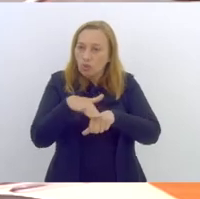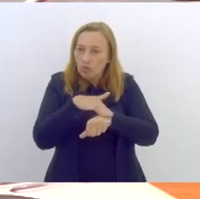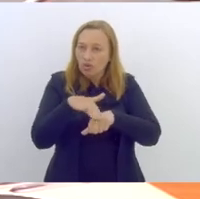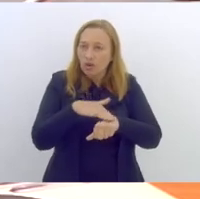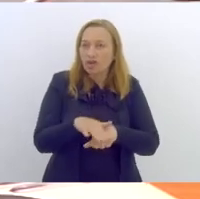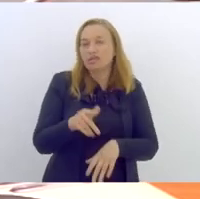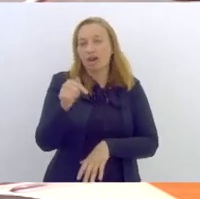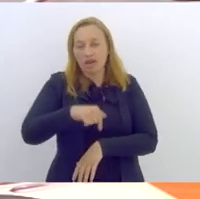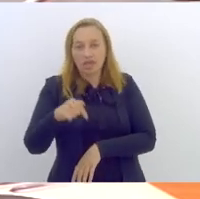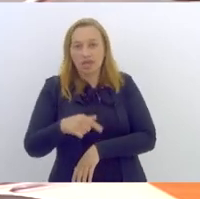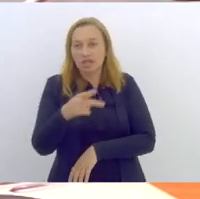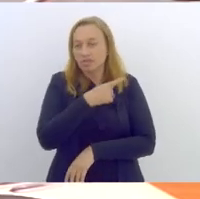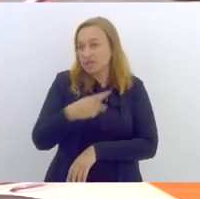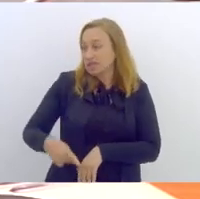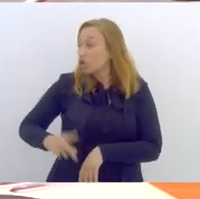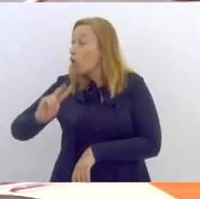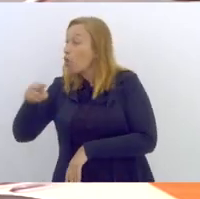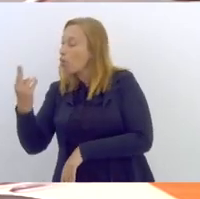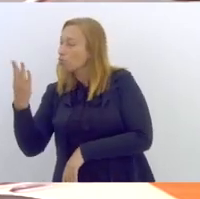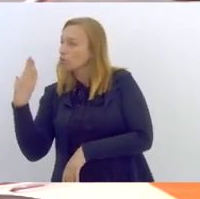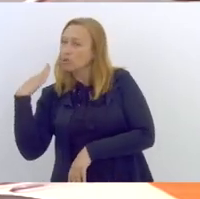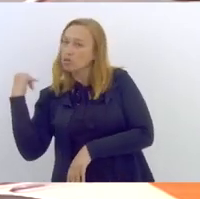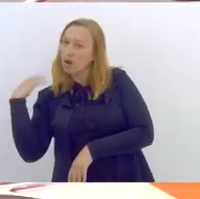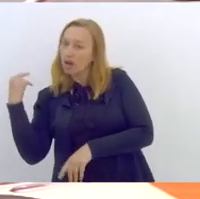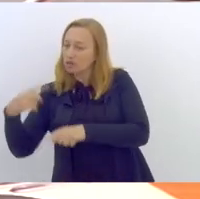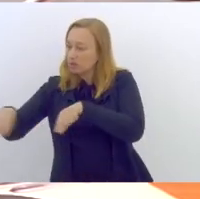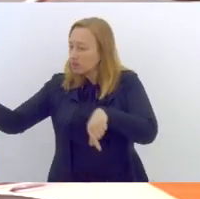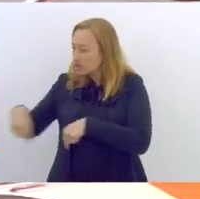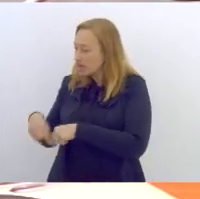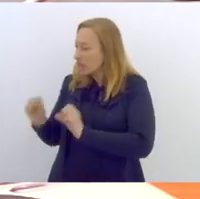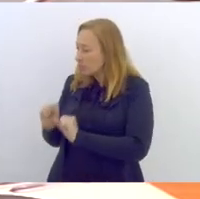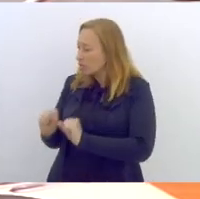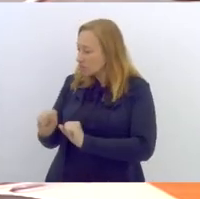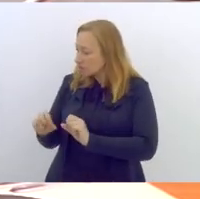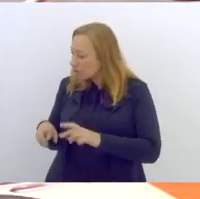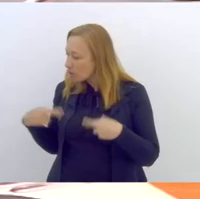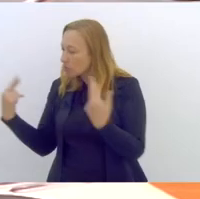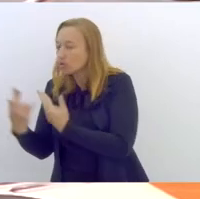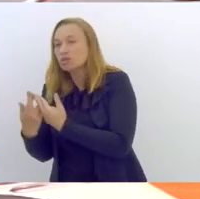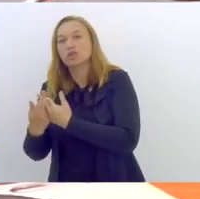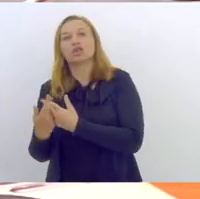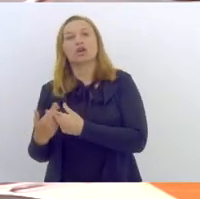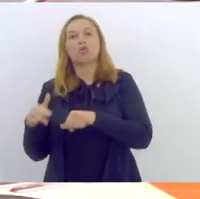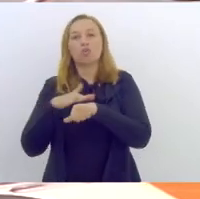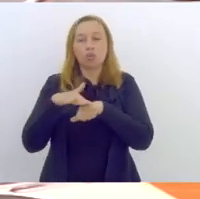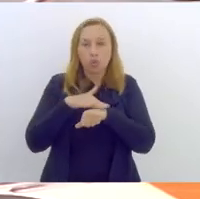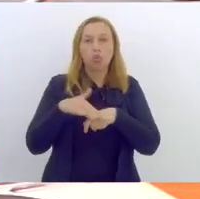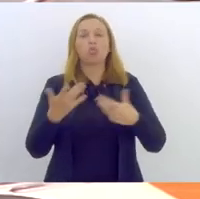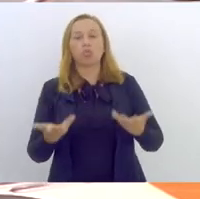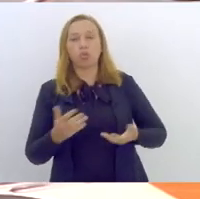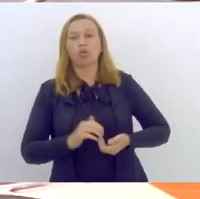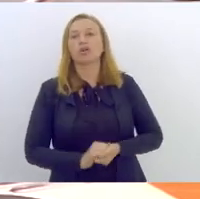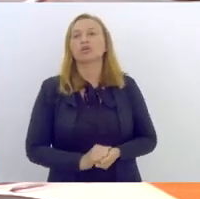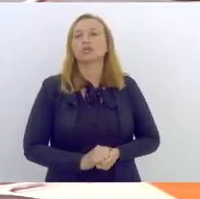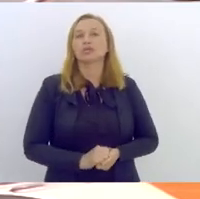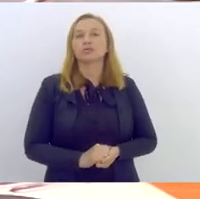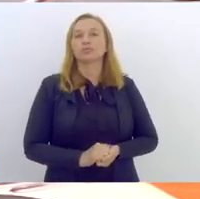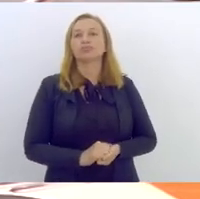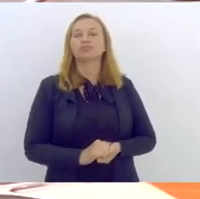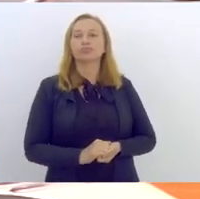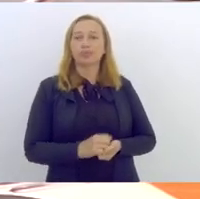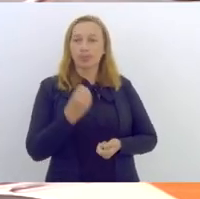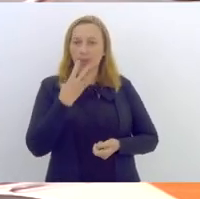presidência Pode ser aqui ao lado tem uma sala ampla a gente consegue acomodar aqui na Assembleia fazer uma uma uma reunião precisa e